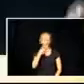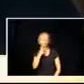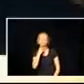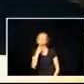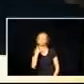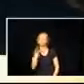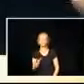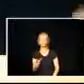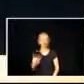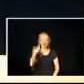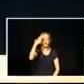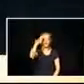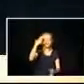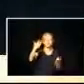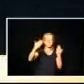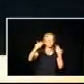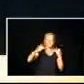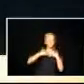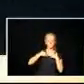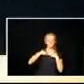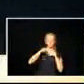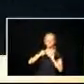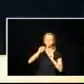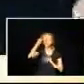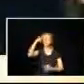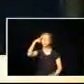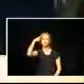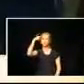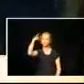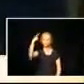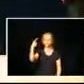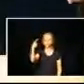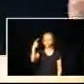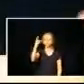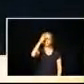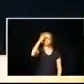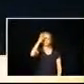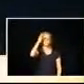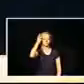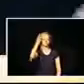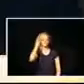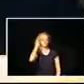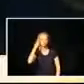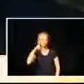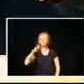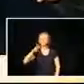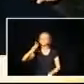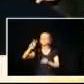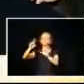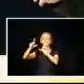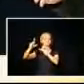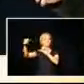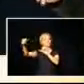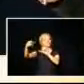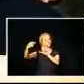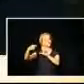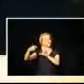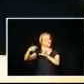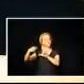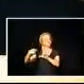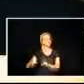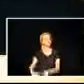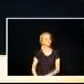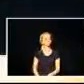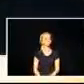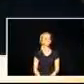de dúvida para aqueles que estão nos assistindo. Da impressão, continua sempre aquela impressão que nós, brasileiros, somos